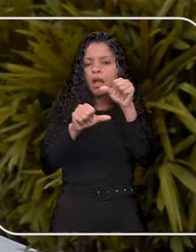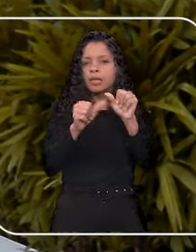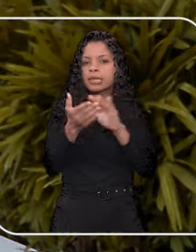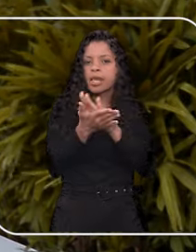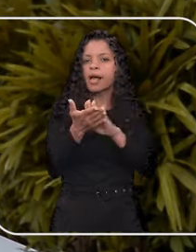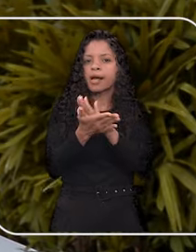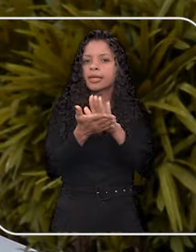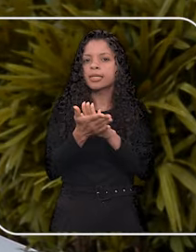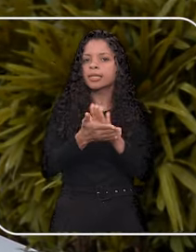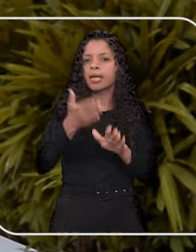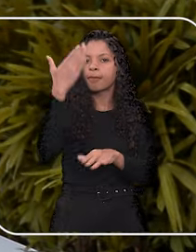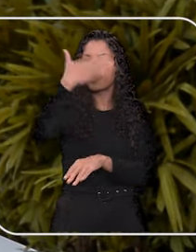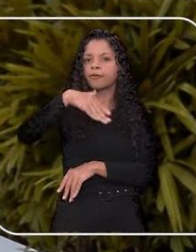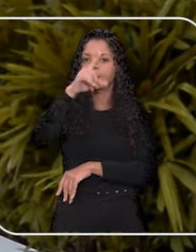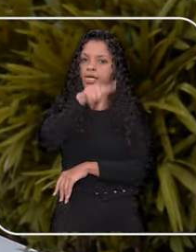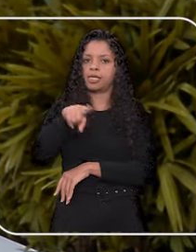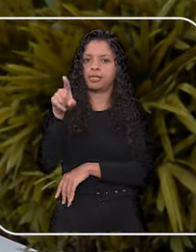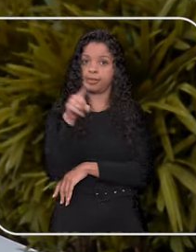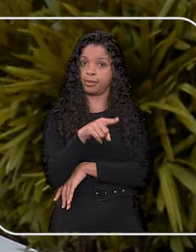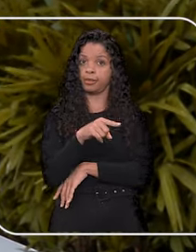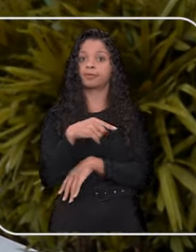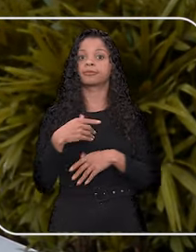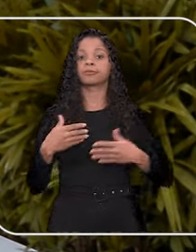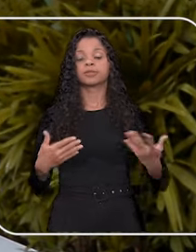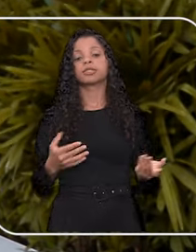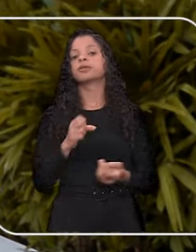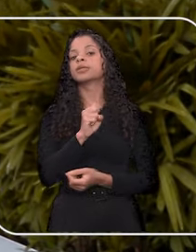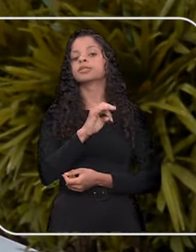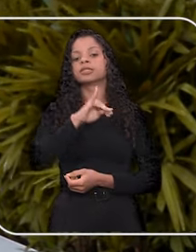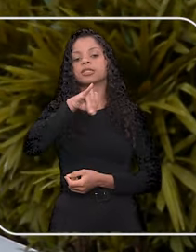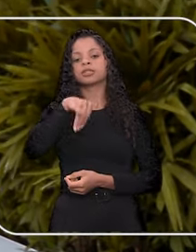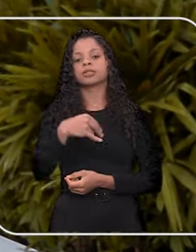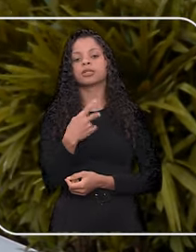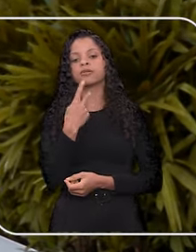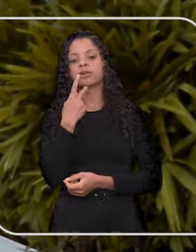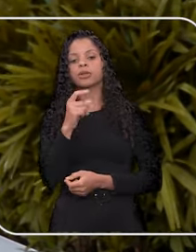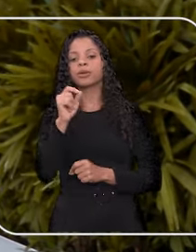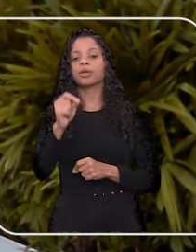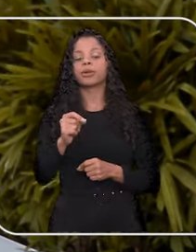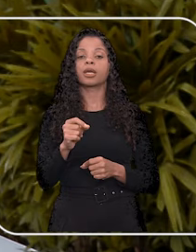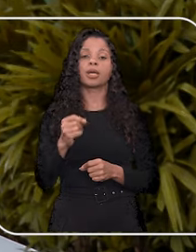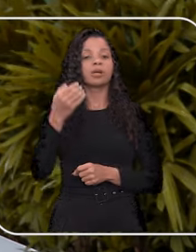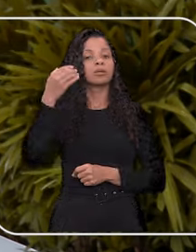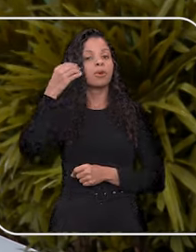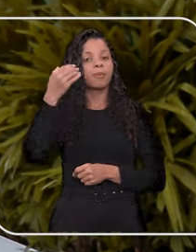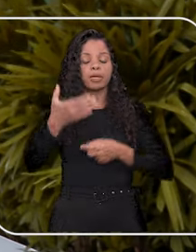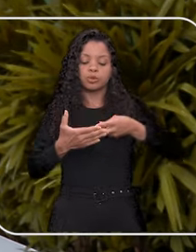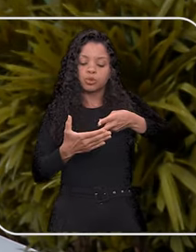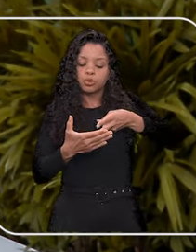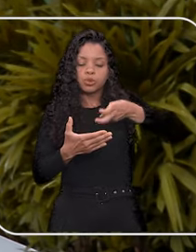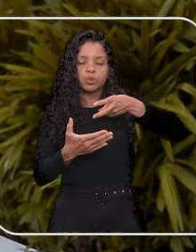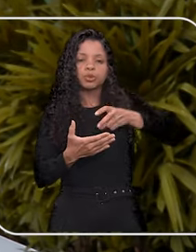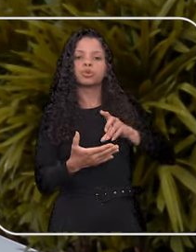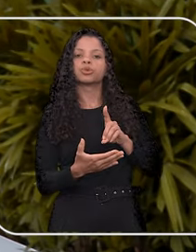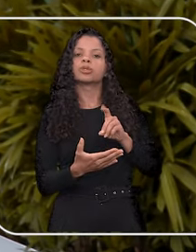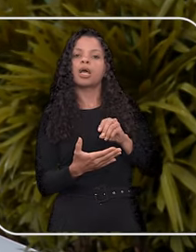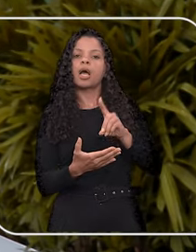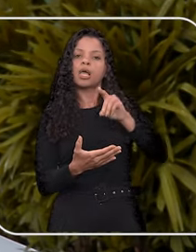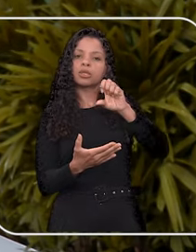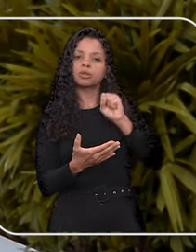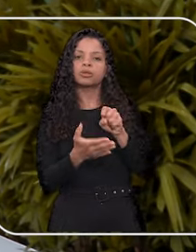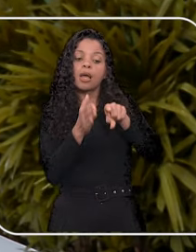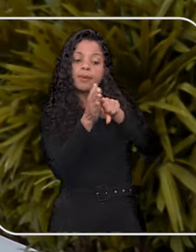problema que invalid asse os dados a STJ alegou que a extração de dados do aparelho foi feita pelo departamento de